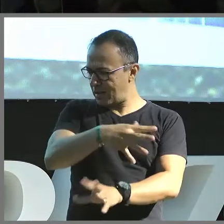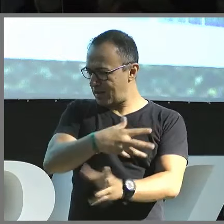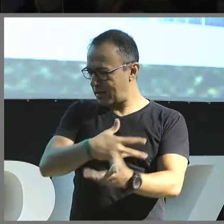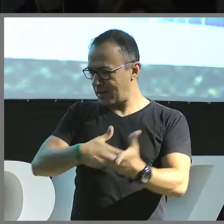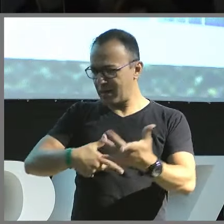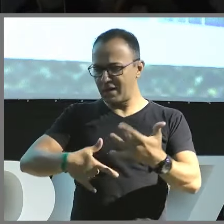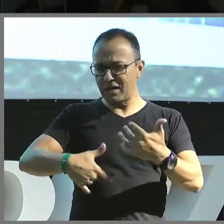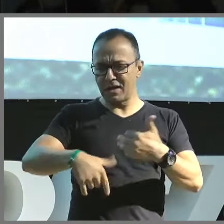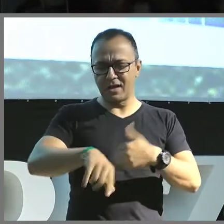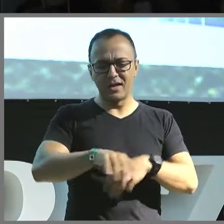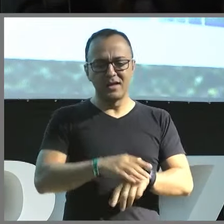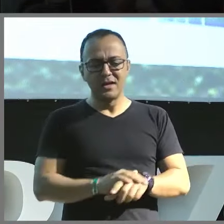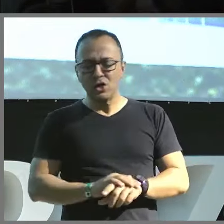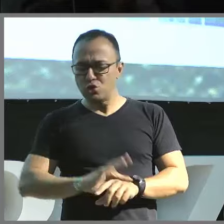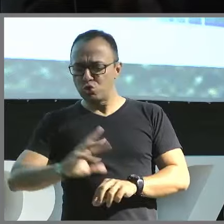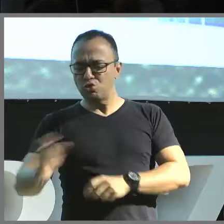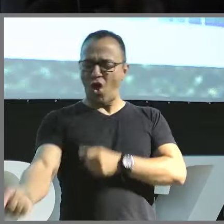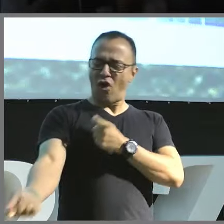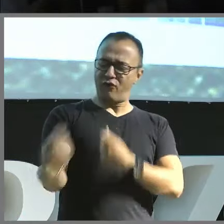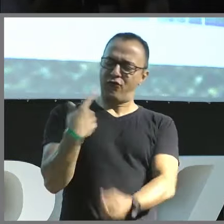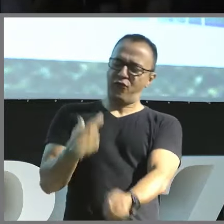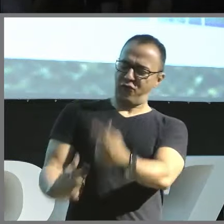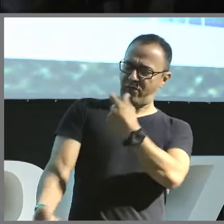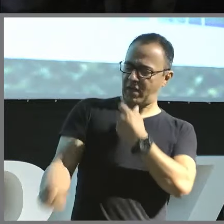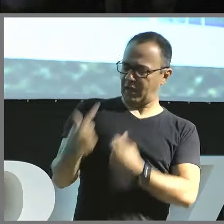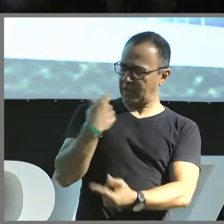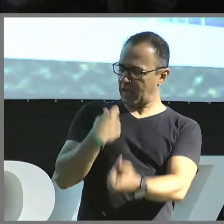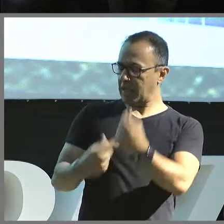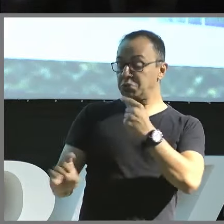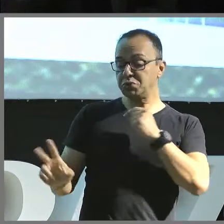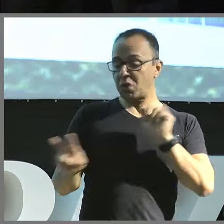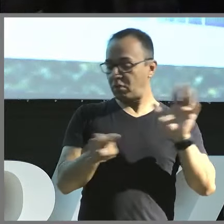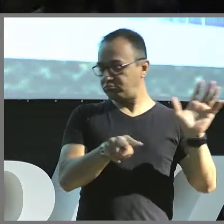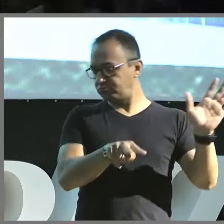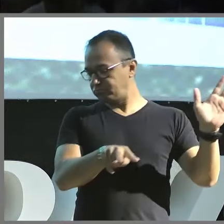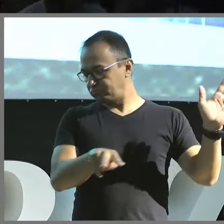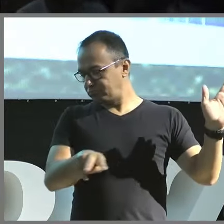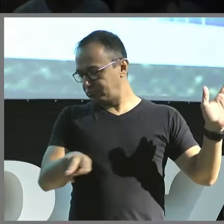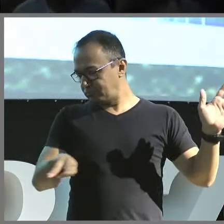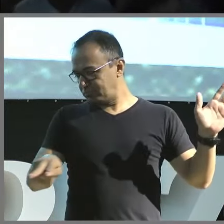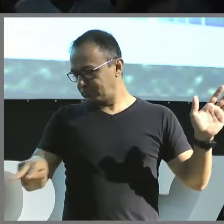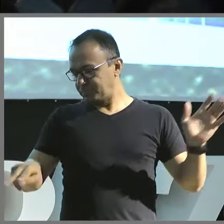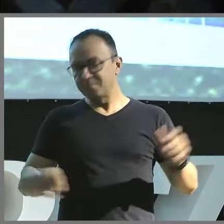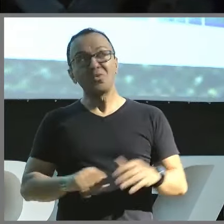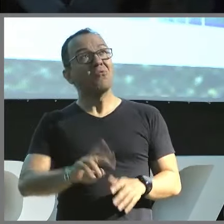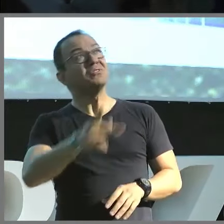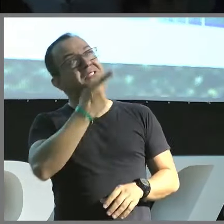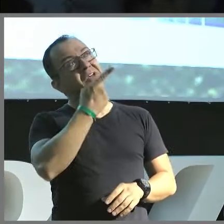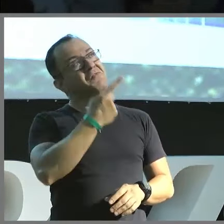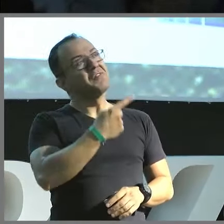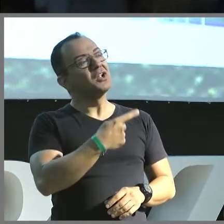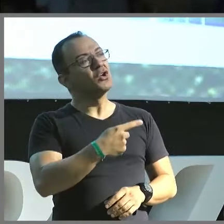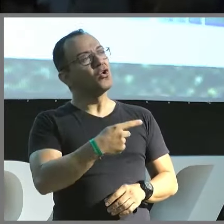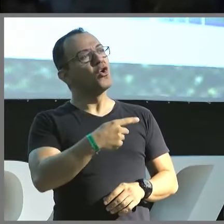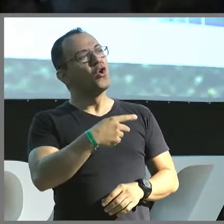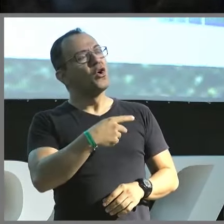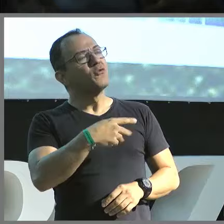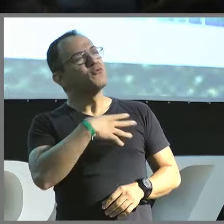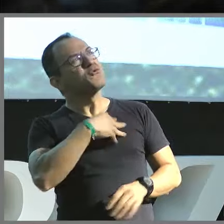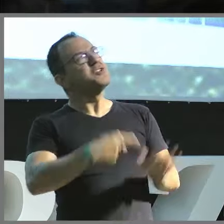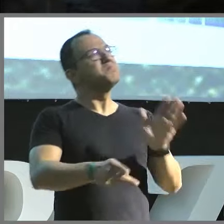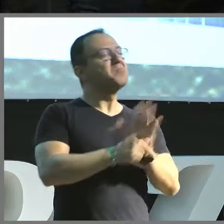não salvastes o outro, salva-te a ti mesmo. Tu não te dissestes filho de Deus, que Deus venha te tirar